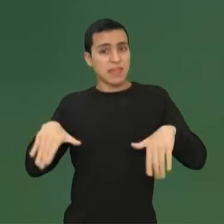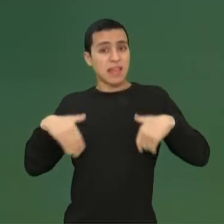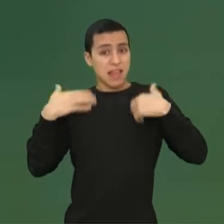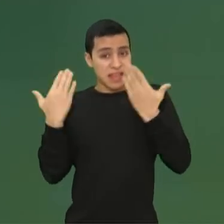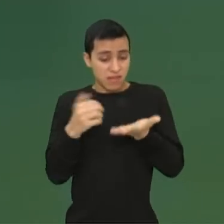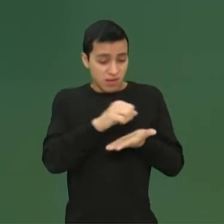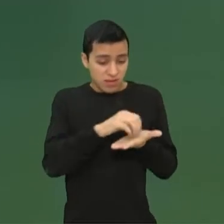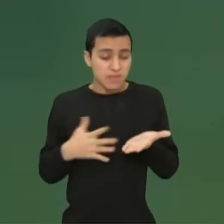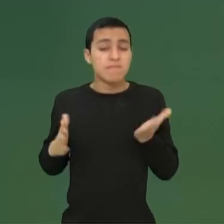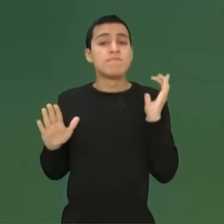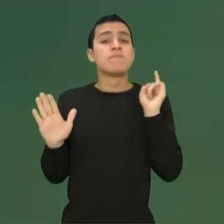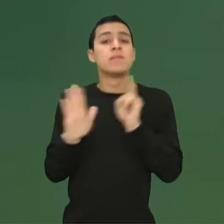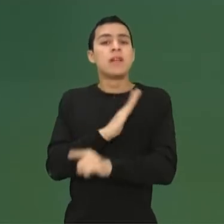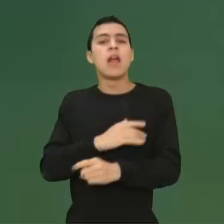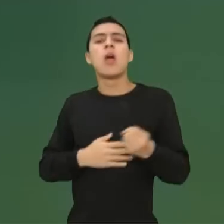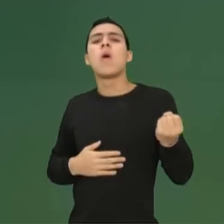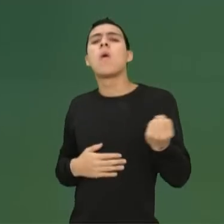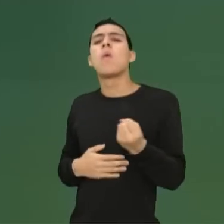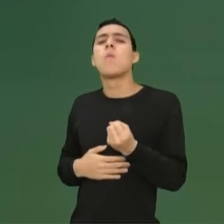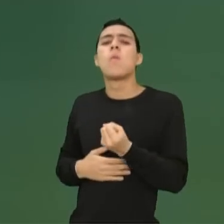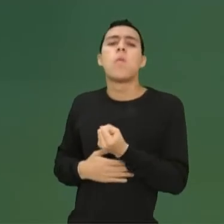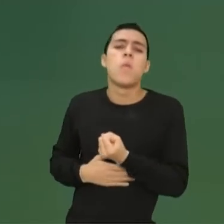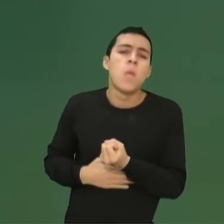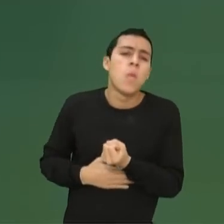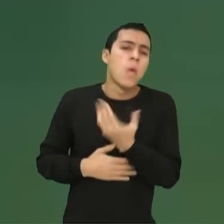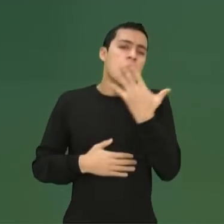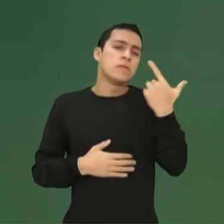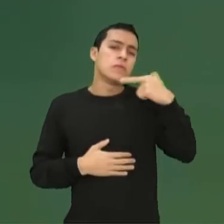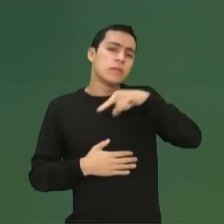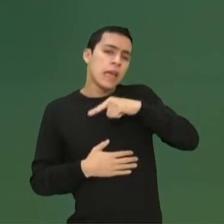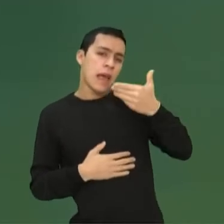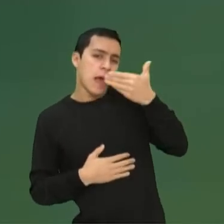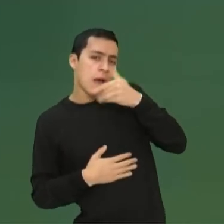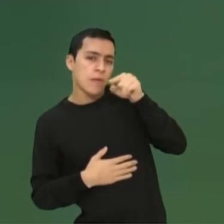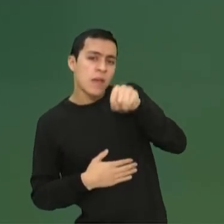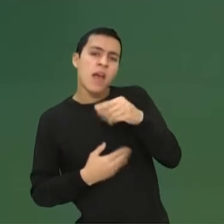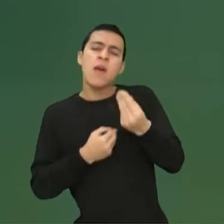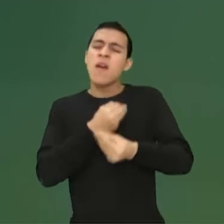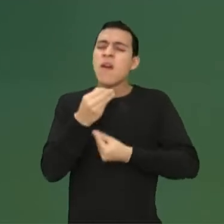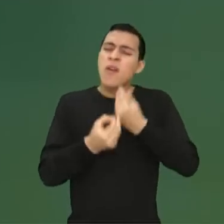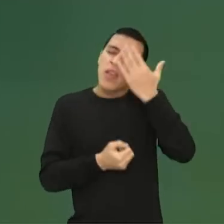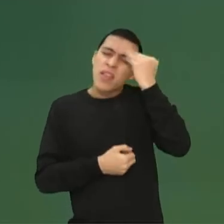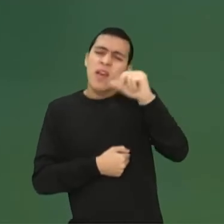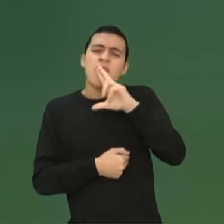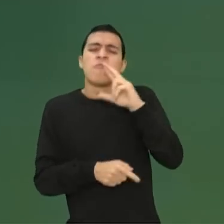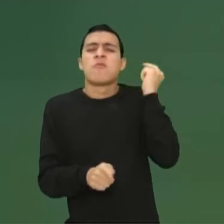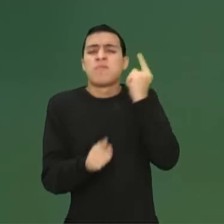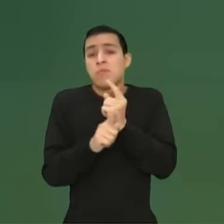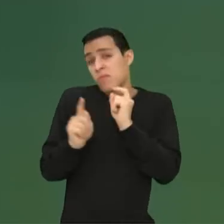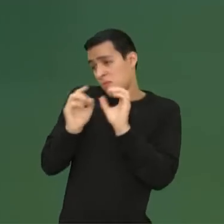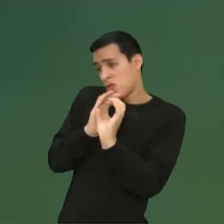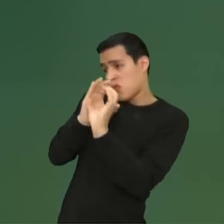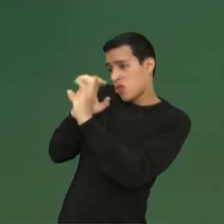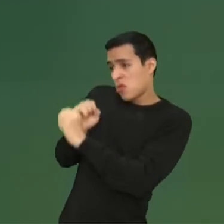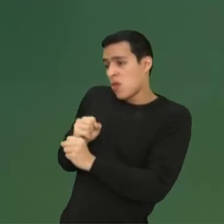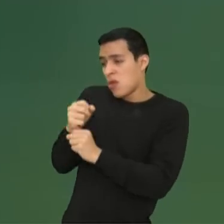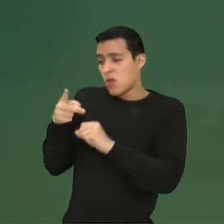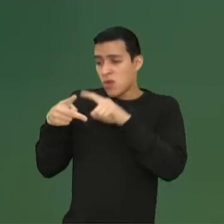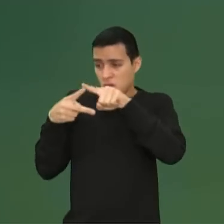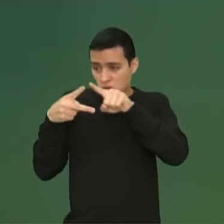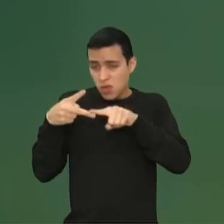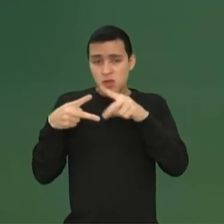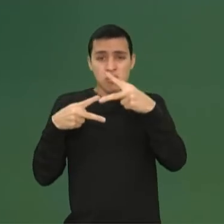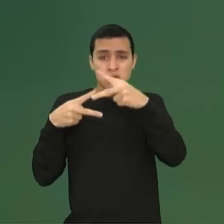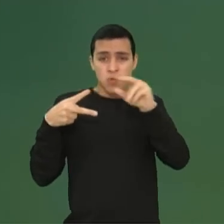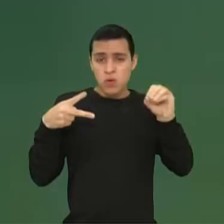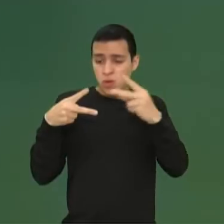exercício quer saber quanto eu tenho de açúcar. Para achar a resposta desse exercício, é somar. 2 pezinhos de